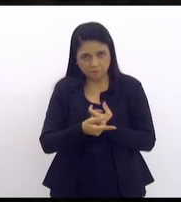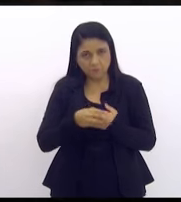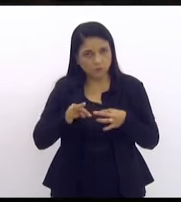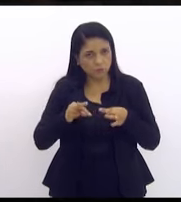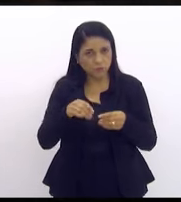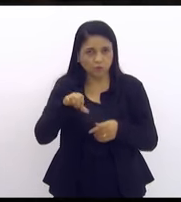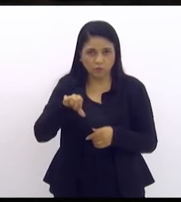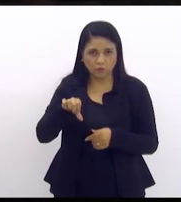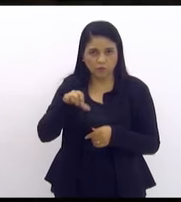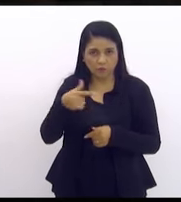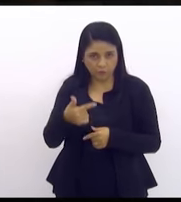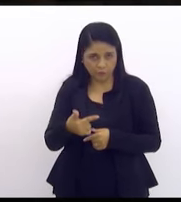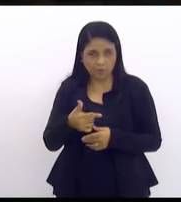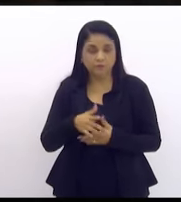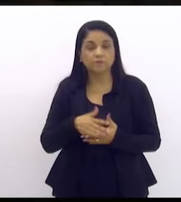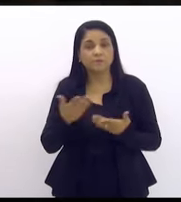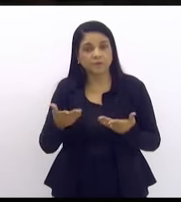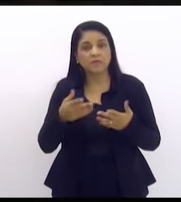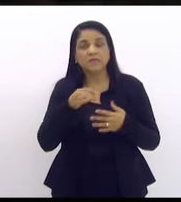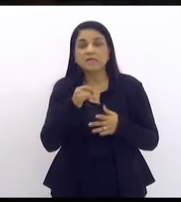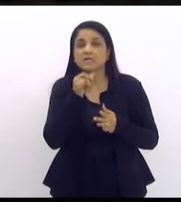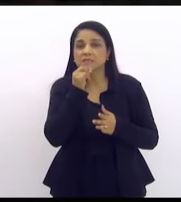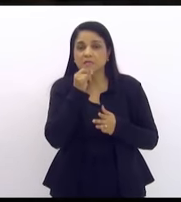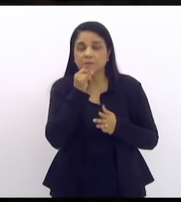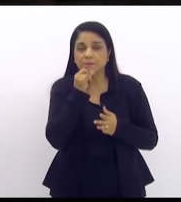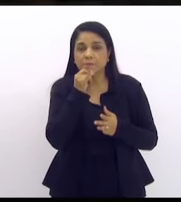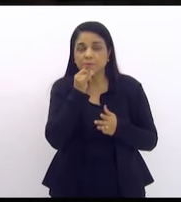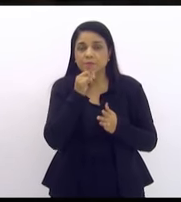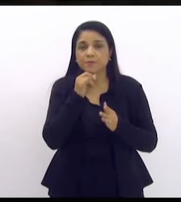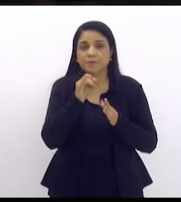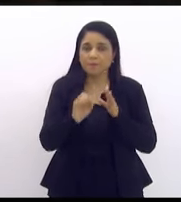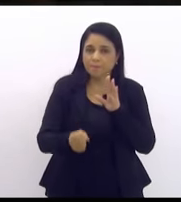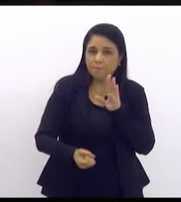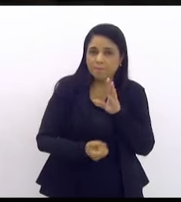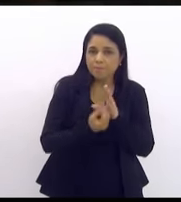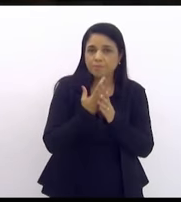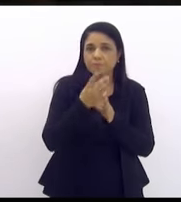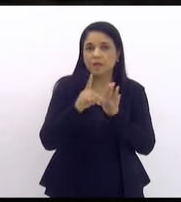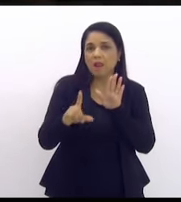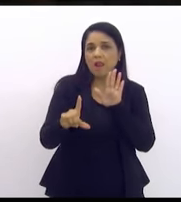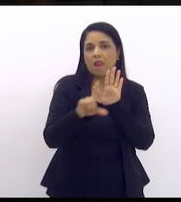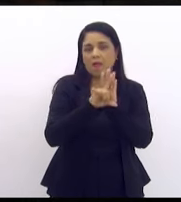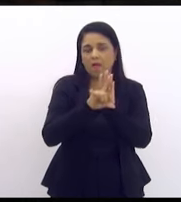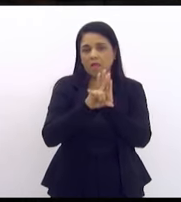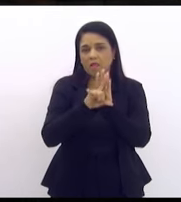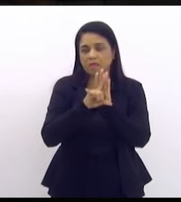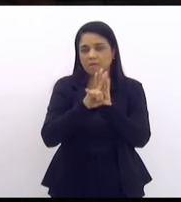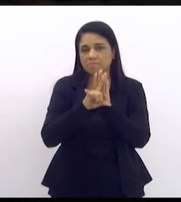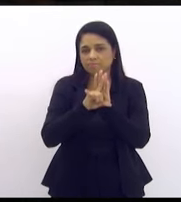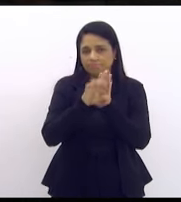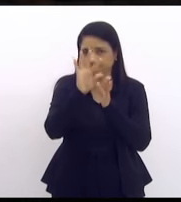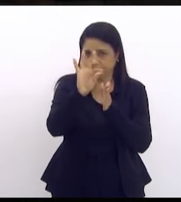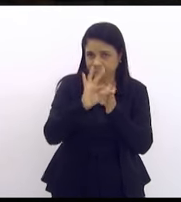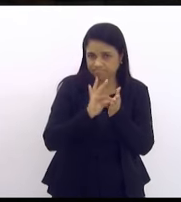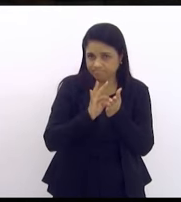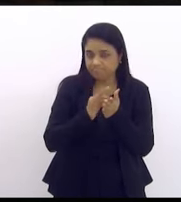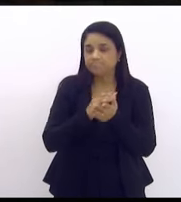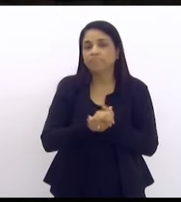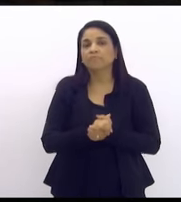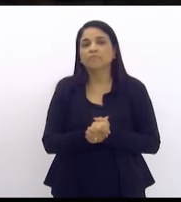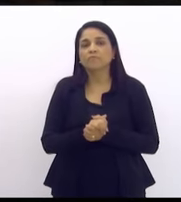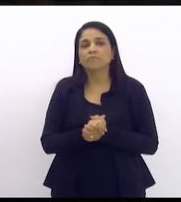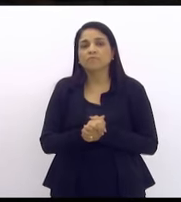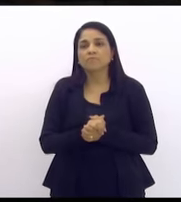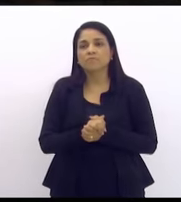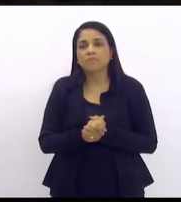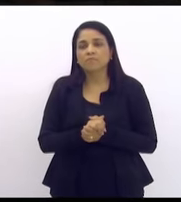alguns exemplos que, com a implantação dessa lei, com essa, né, essa sanção dessa lei,